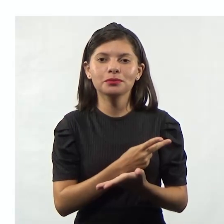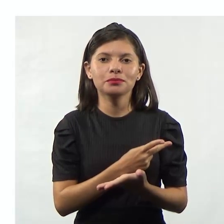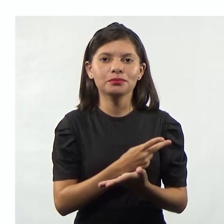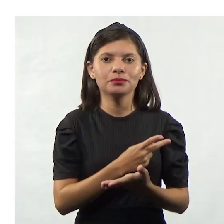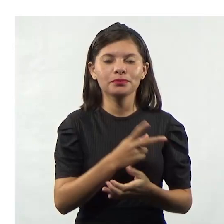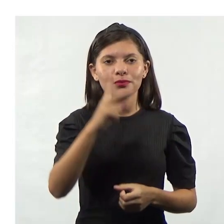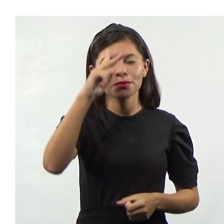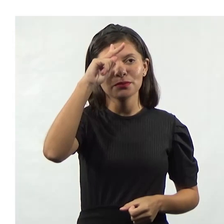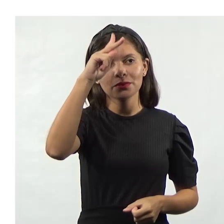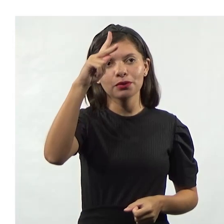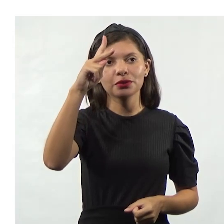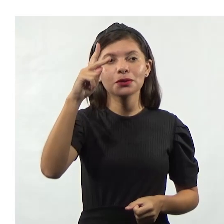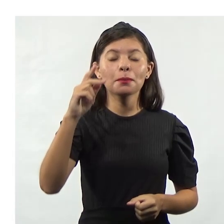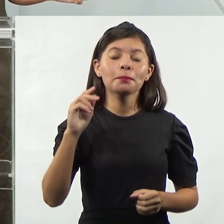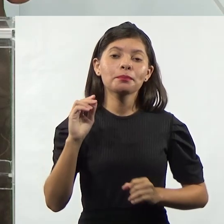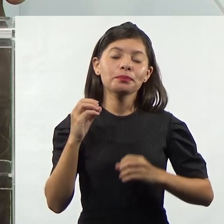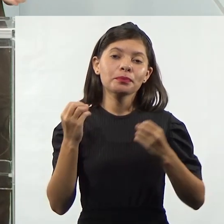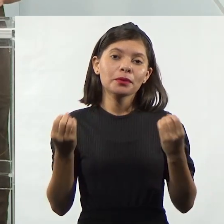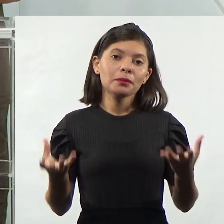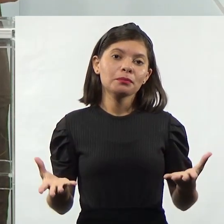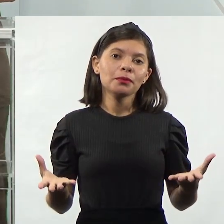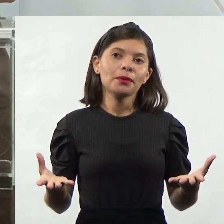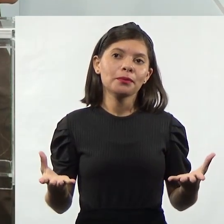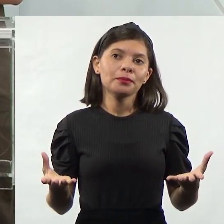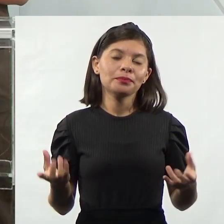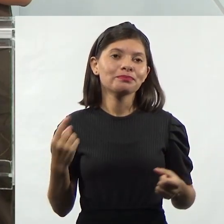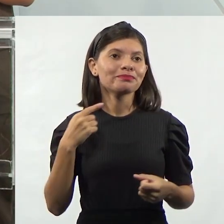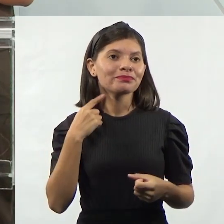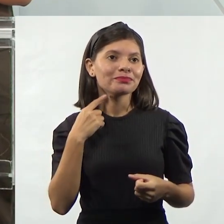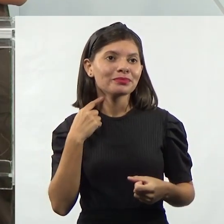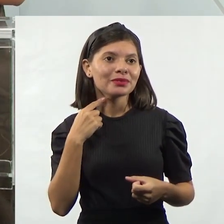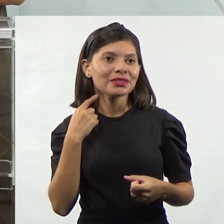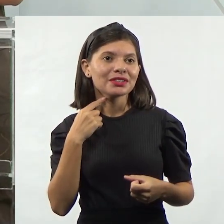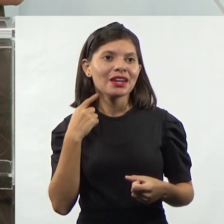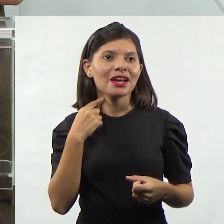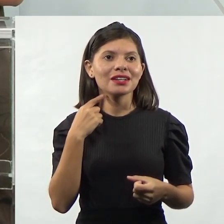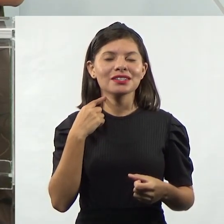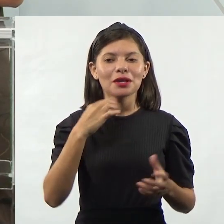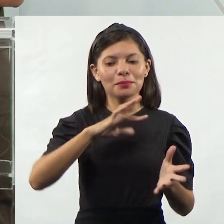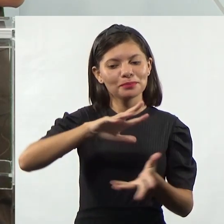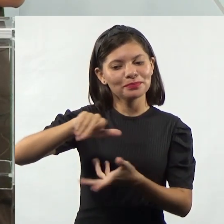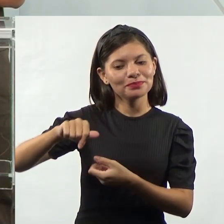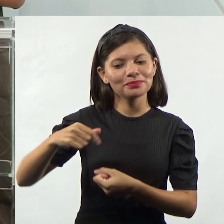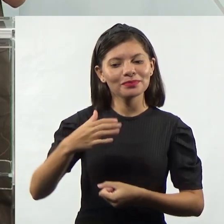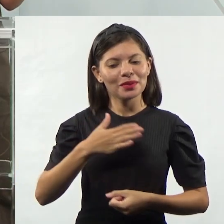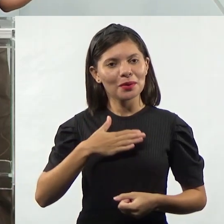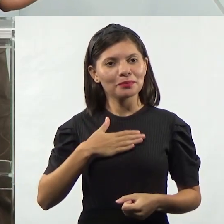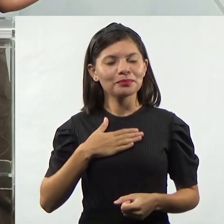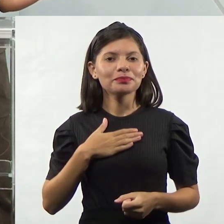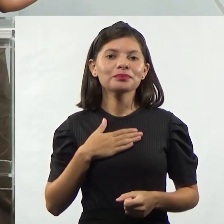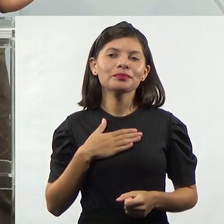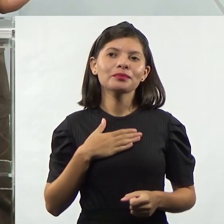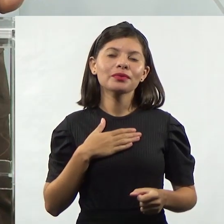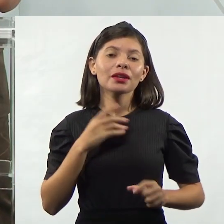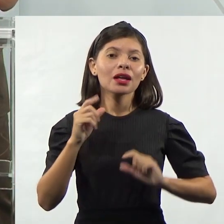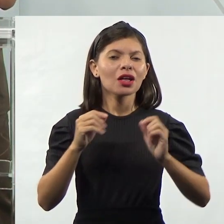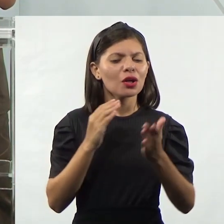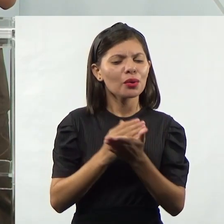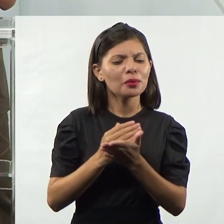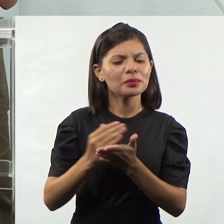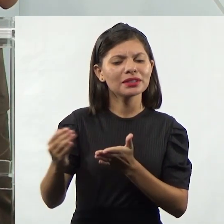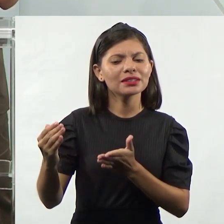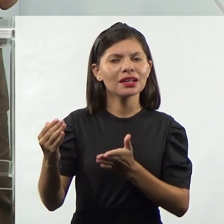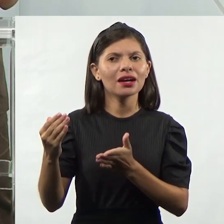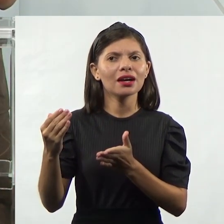grosseiro. Bom, mas a licitação, como dizem Minas Gerais, minha terra, vamos começar do começo.